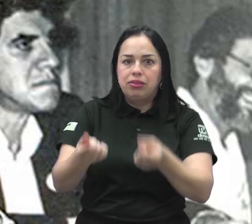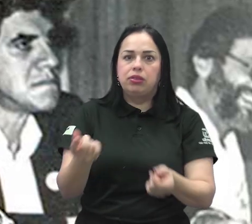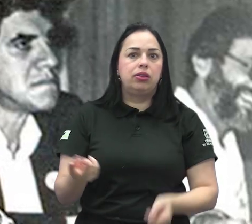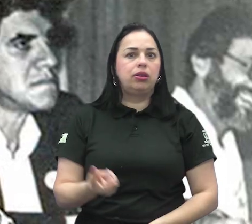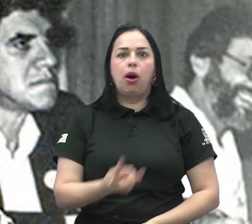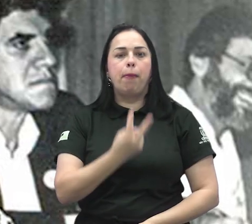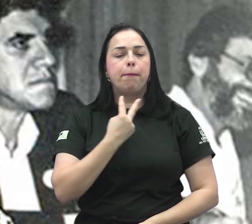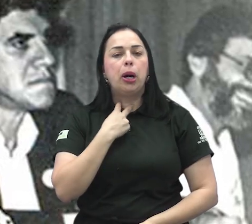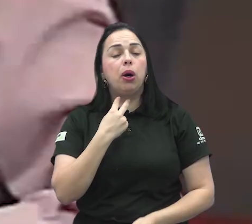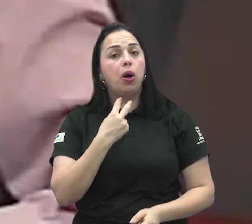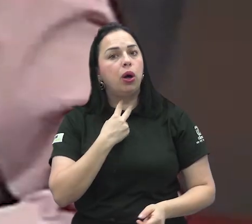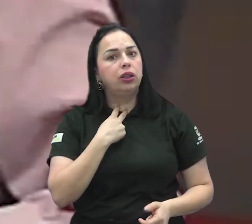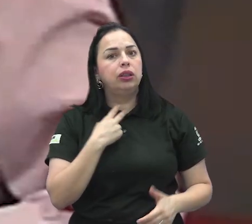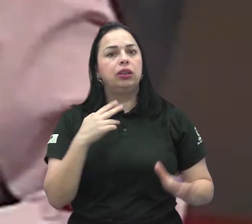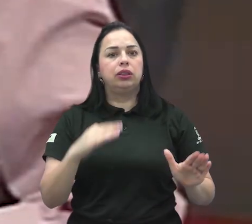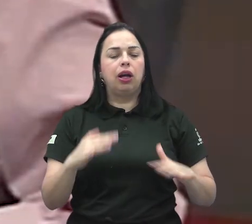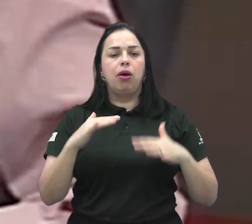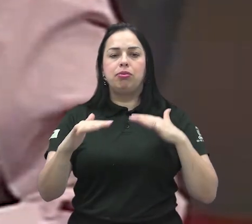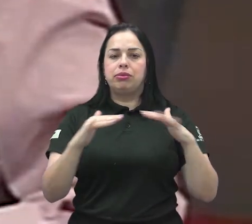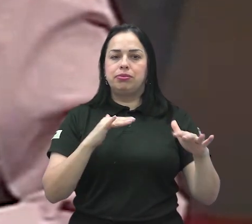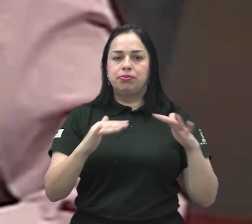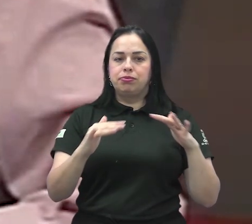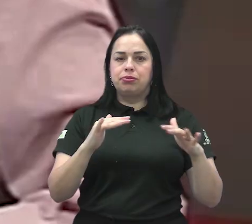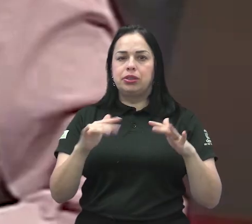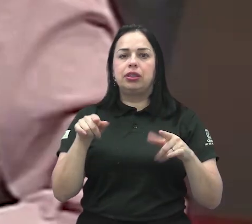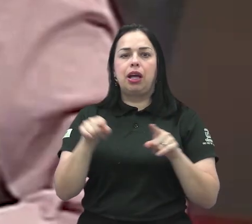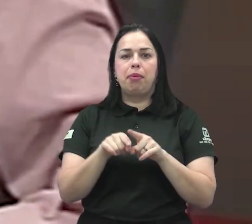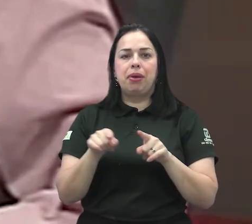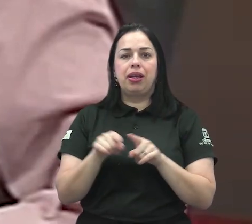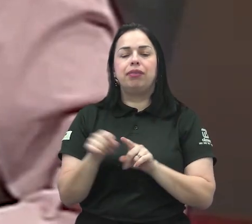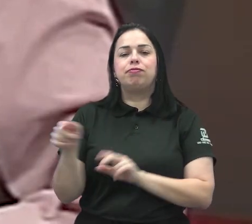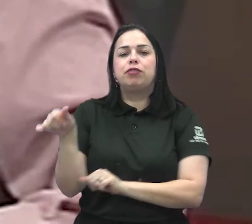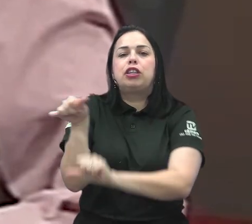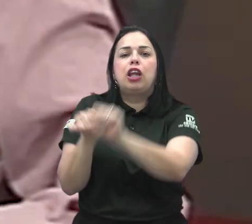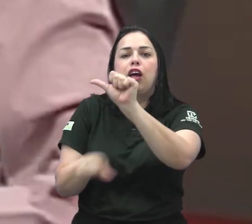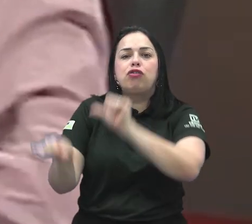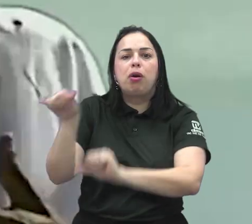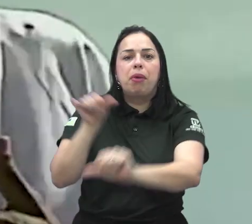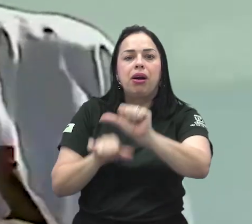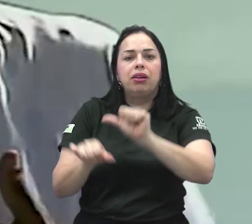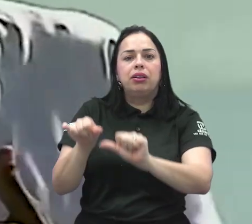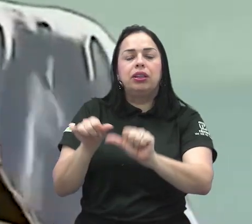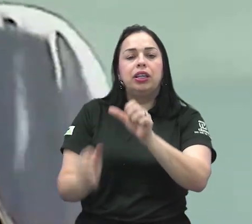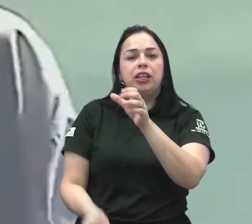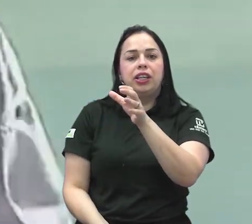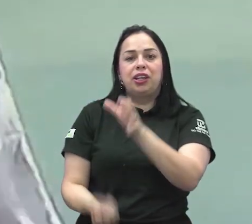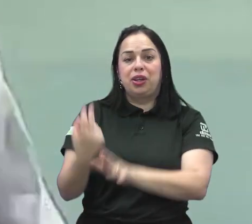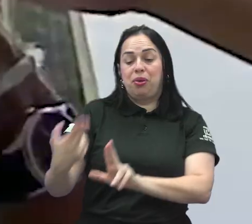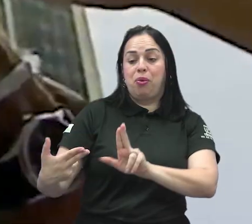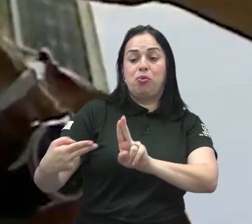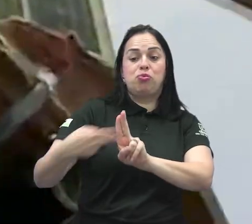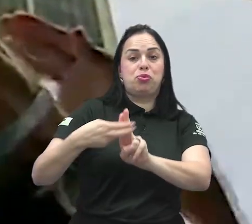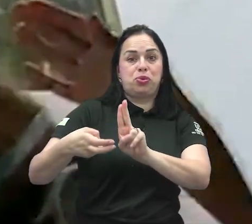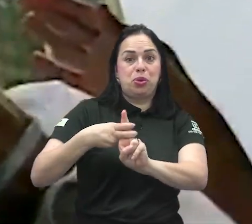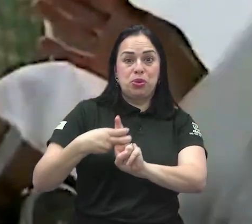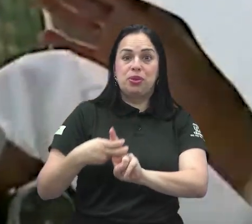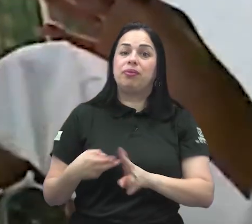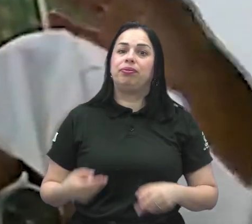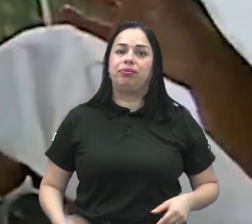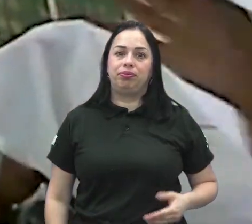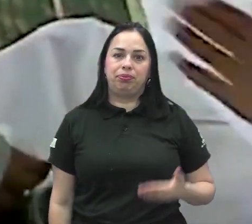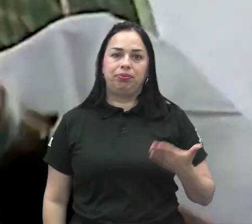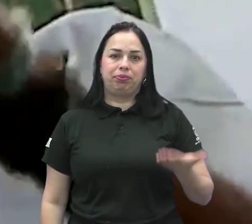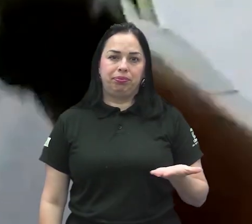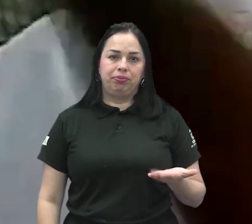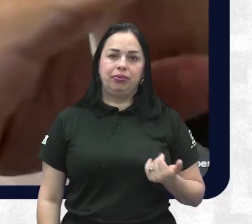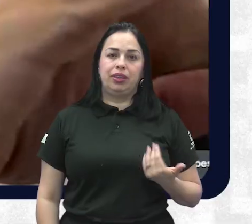Não é Mercadoria. O movimento fez parte das reformas sanitárias que incluíam a criação do Sistema Único